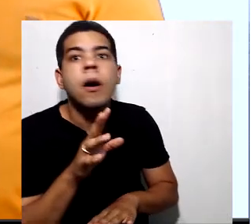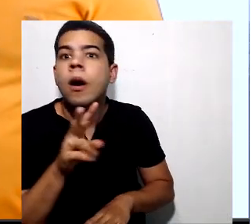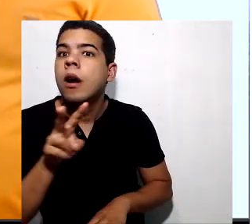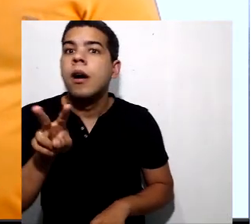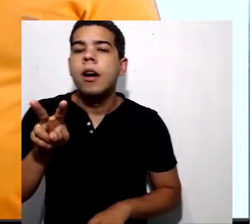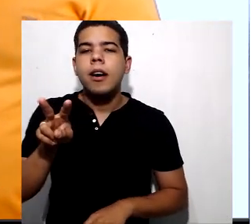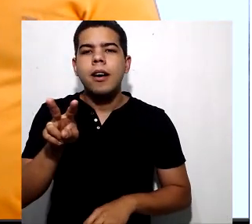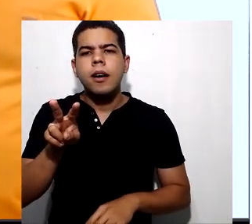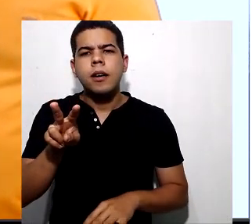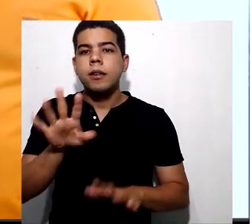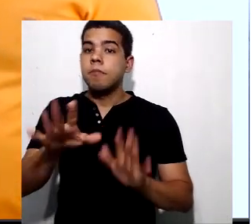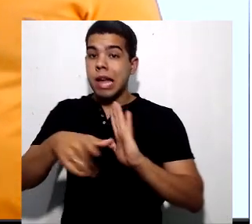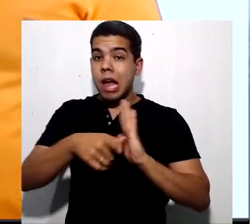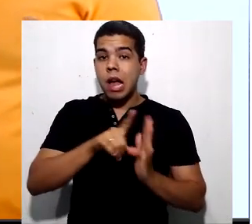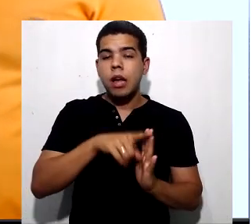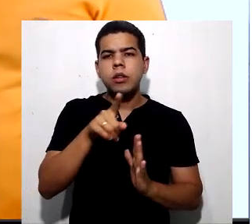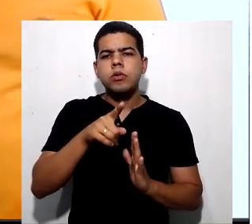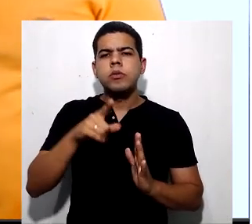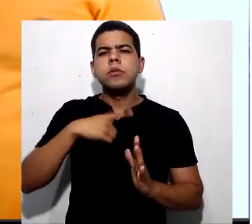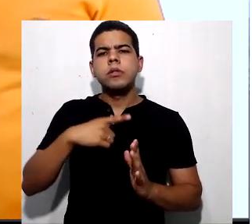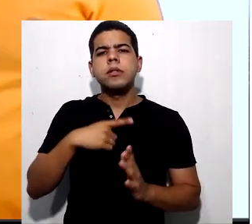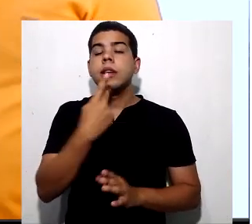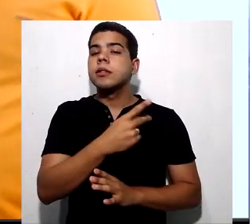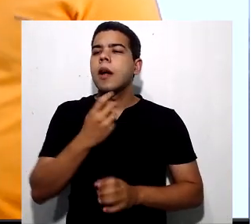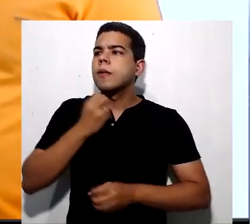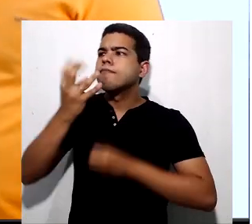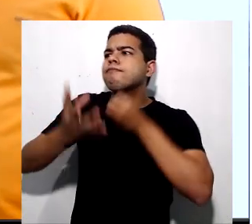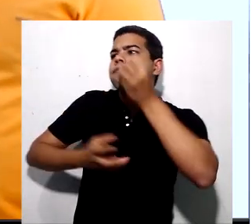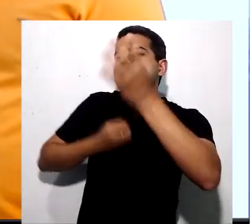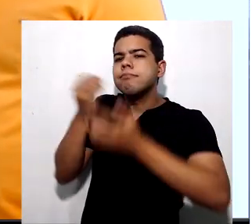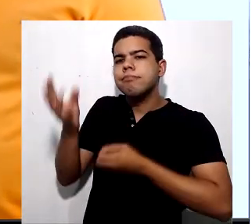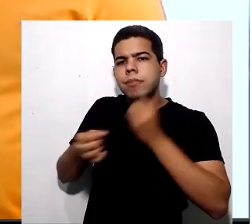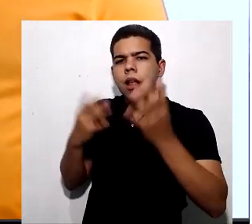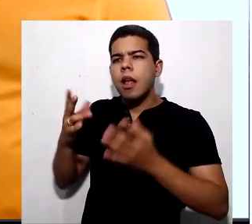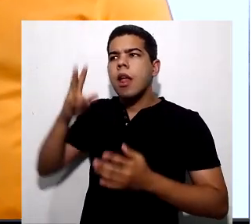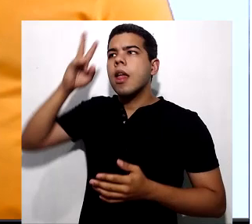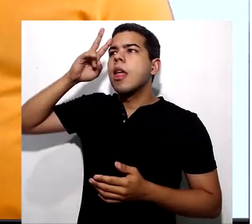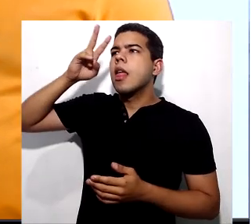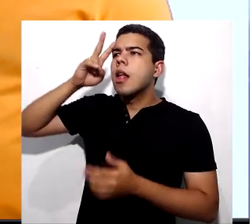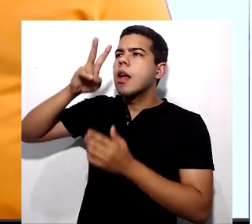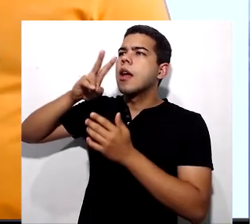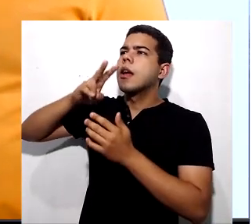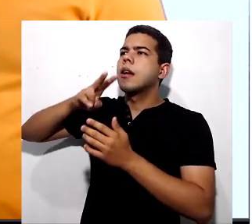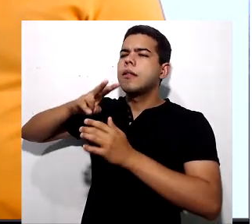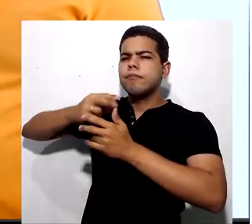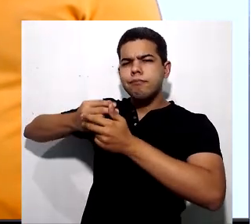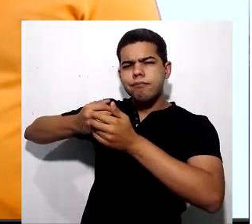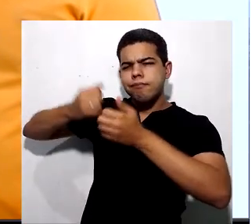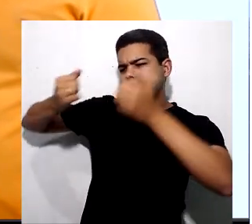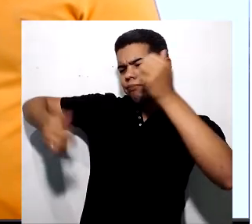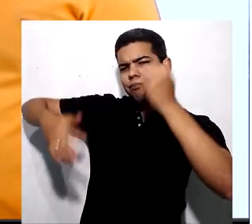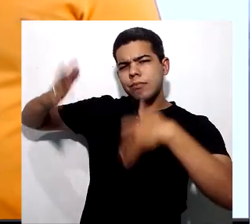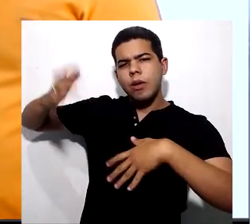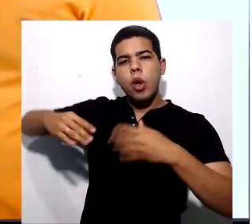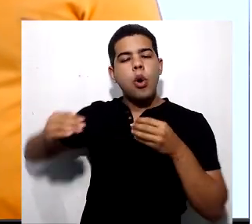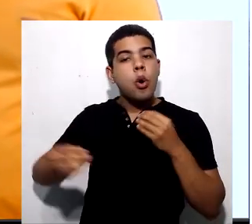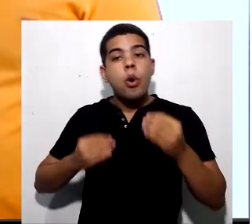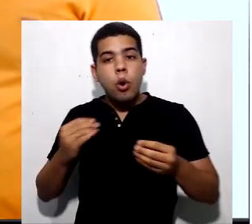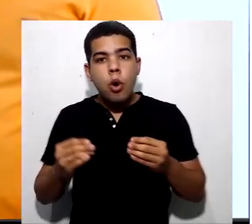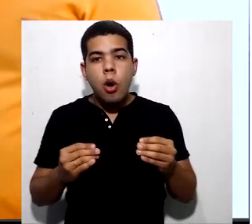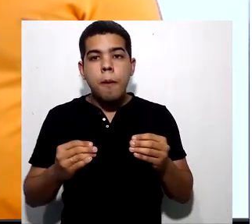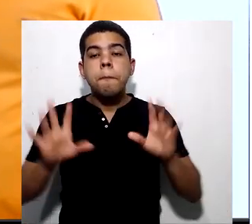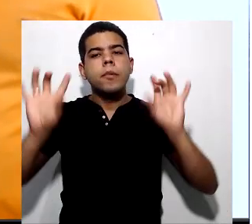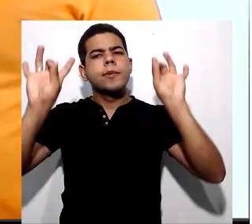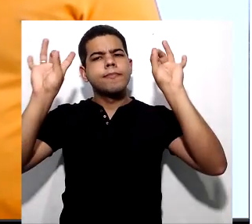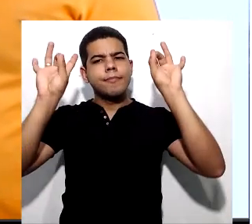Eles adentrassem nos contos dela, Exato. nos contos. Conhecer o universo dos contos de Clarice. E, em